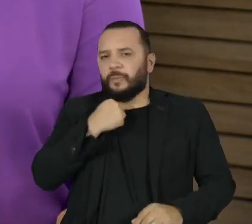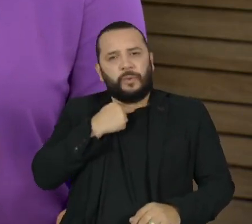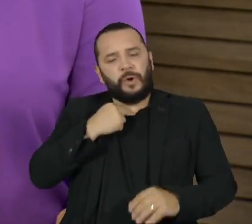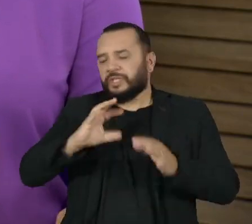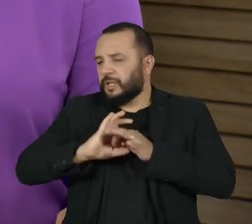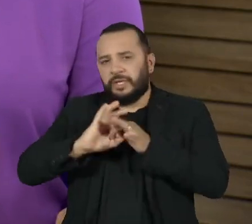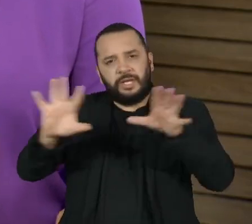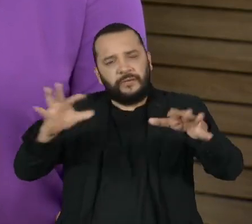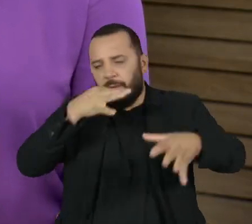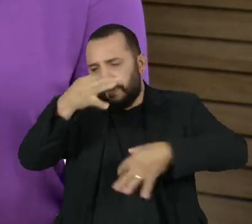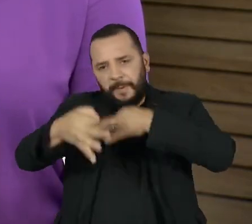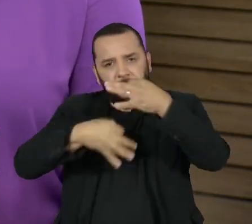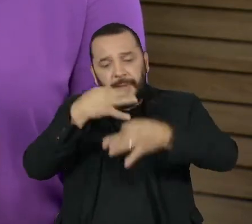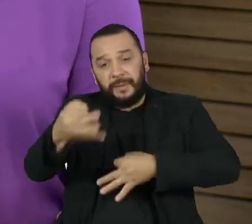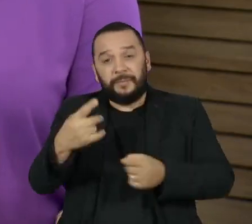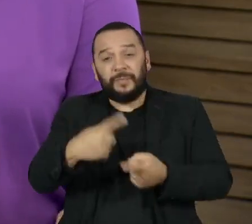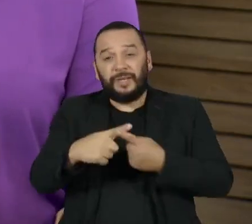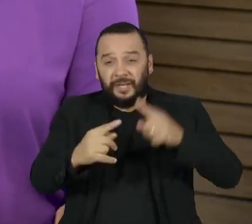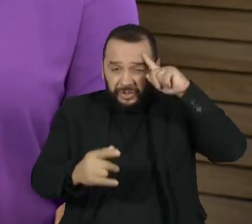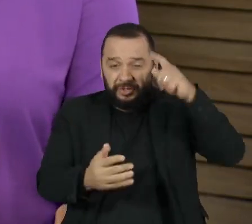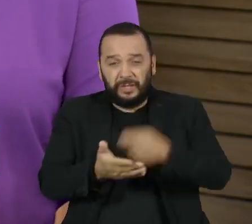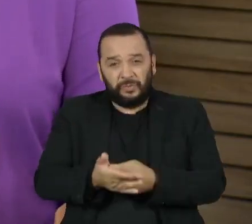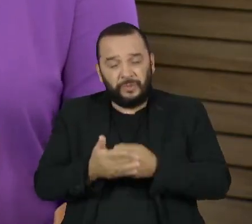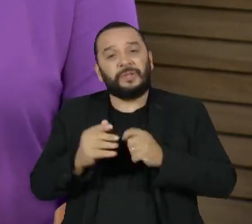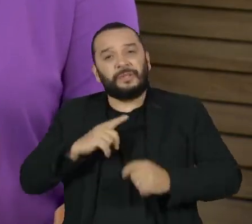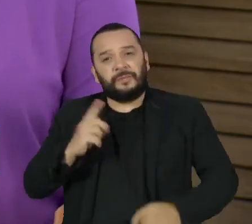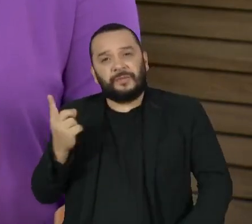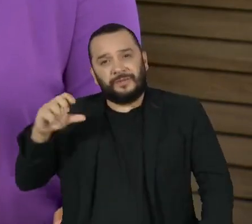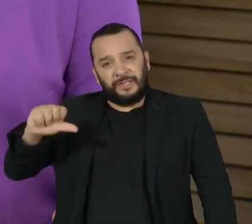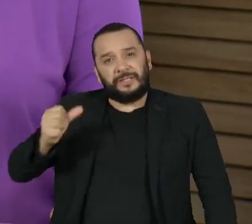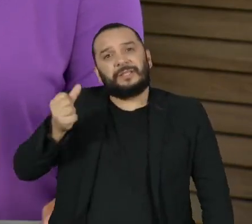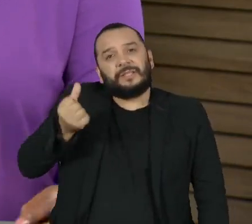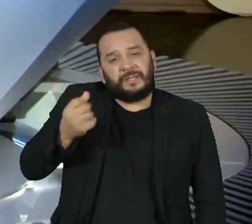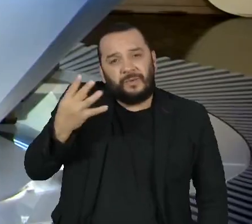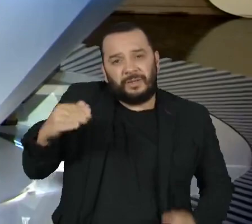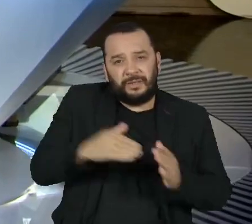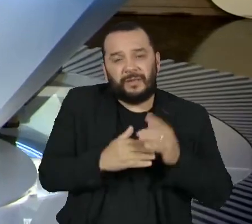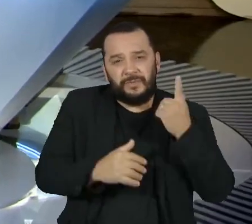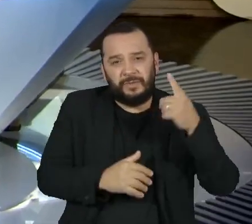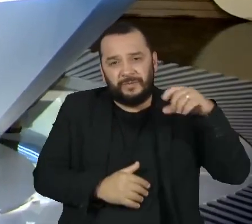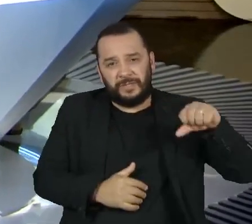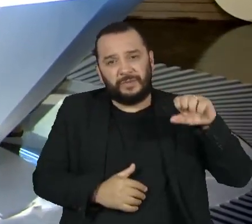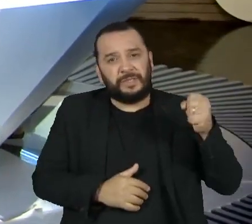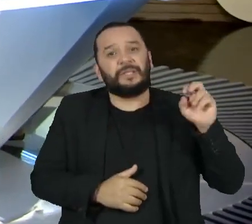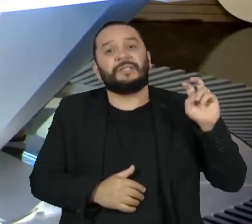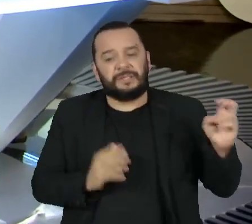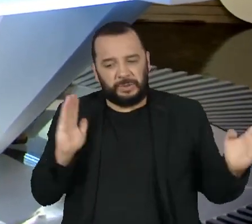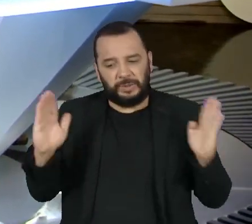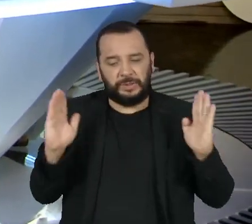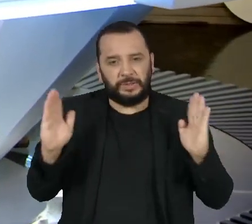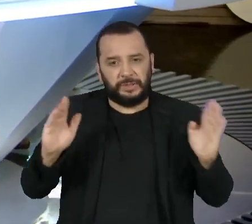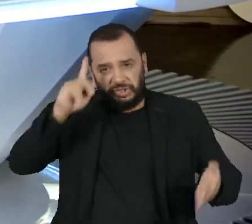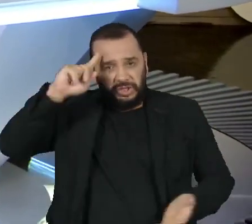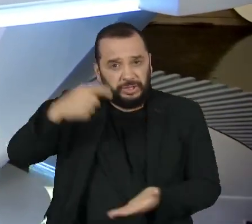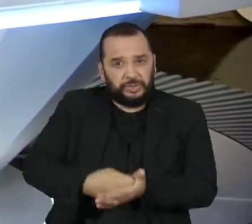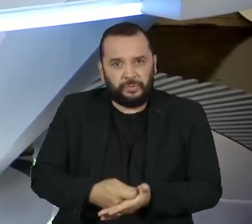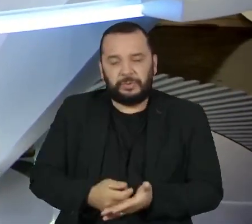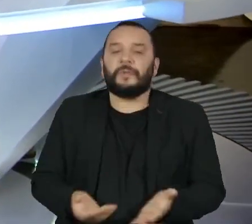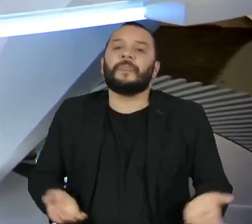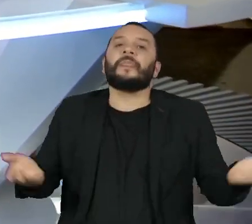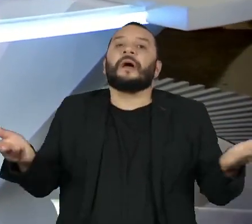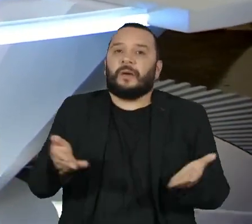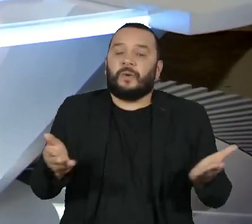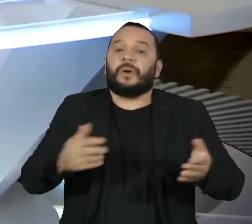que governou o país entre 1964 e 85. Ao longo do tempo, o debate público migrou para o